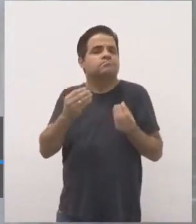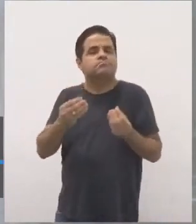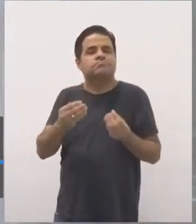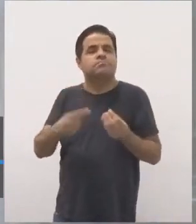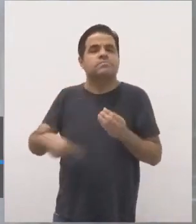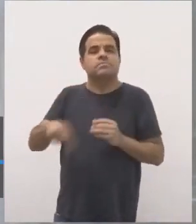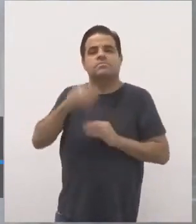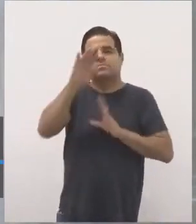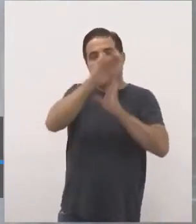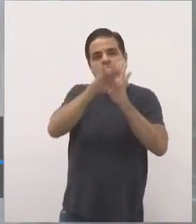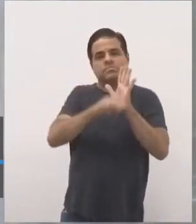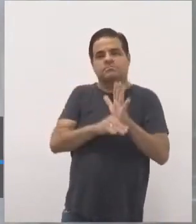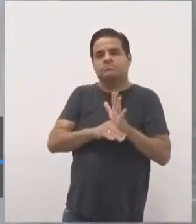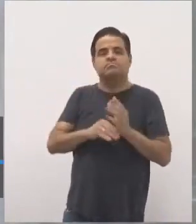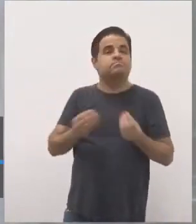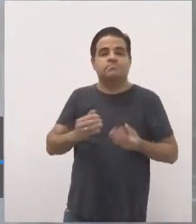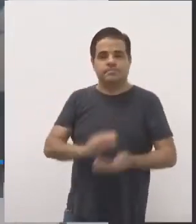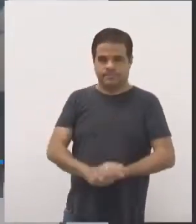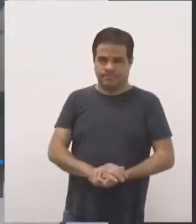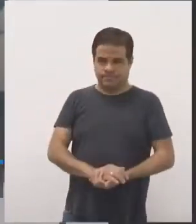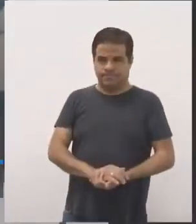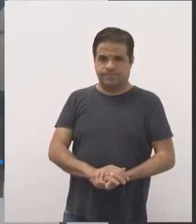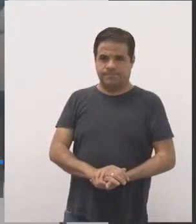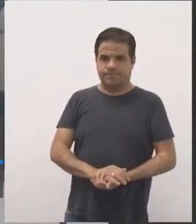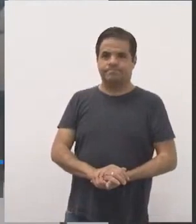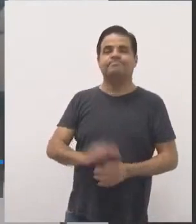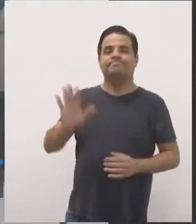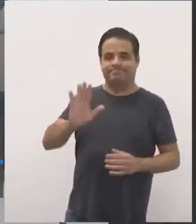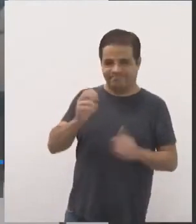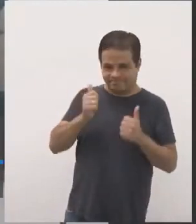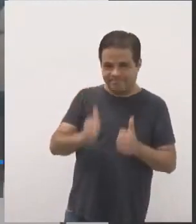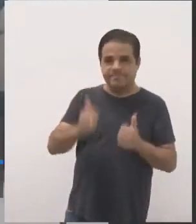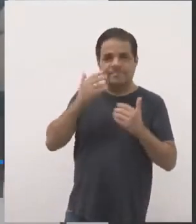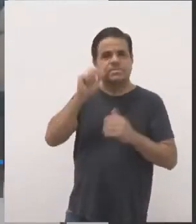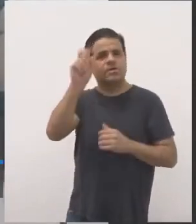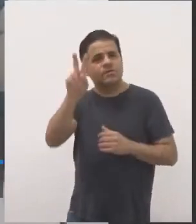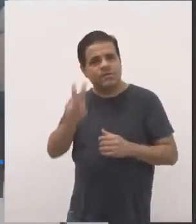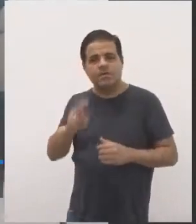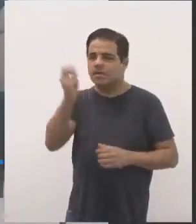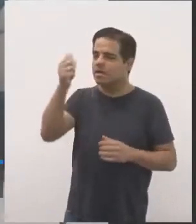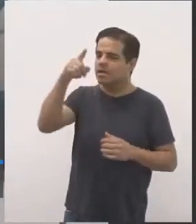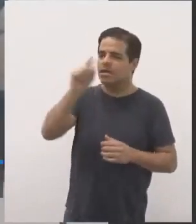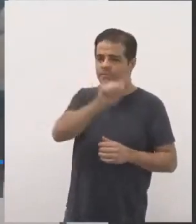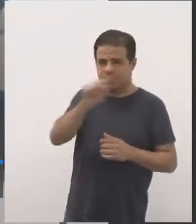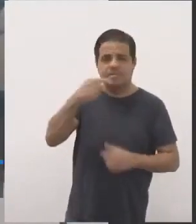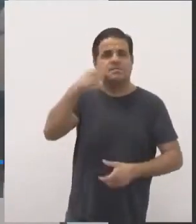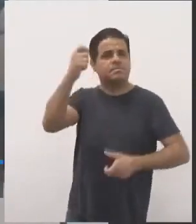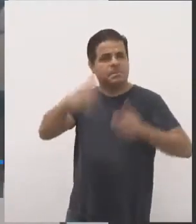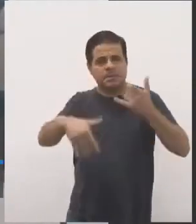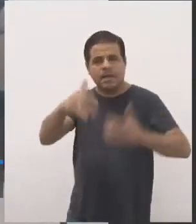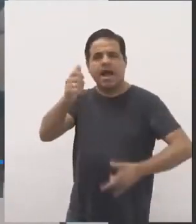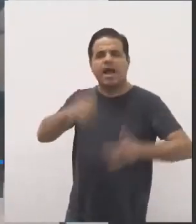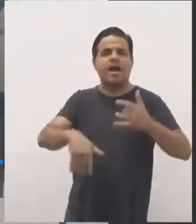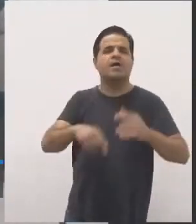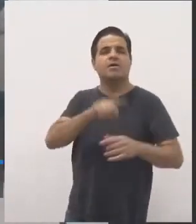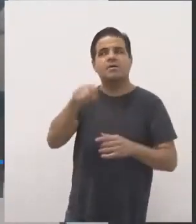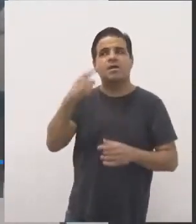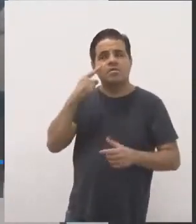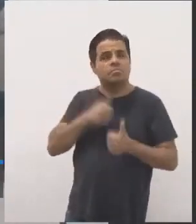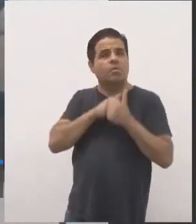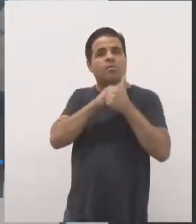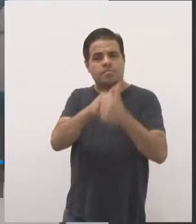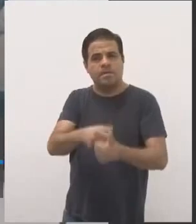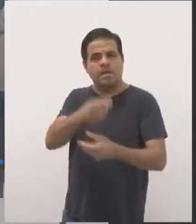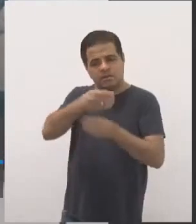esse nosso cronograma. Ah, tá ótimo. Obrigada, Alcione e Anderson, que falaram aí anteriormente. Eu estou acompanhando